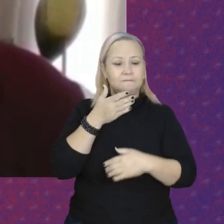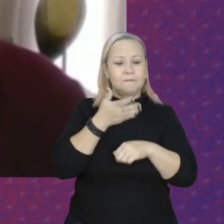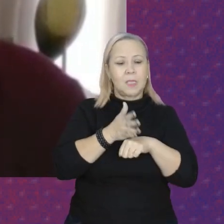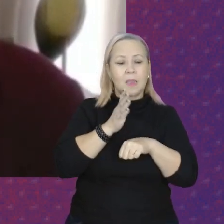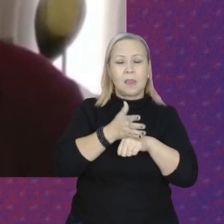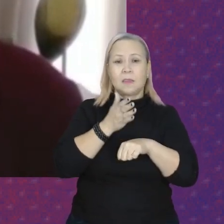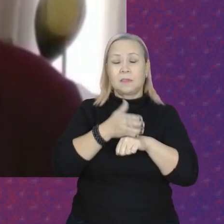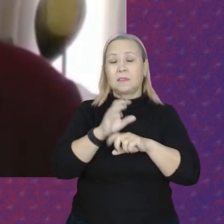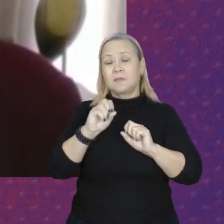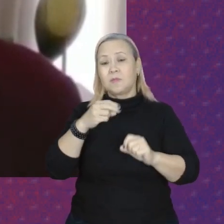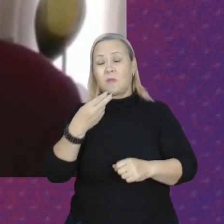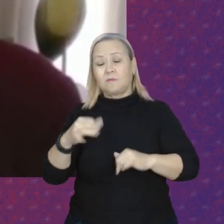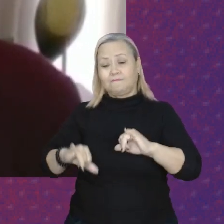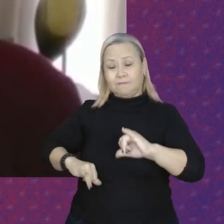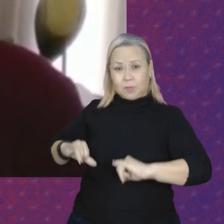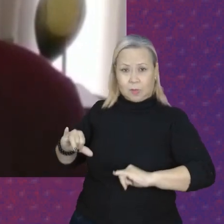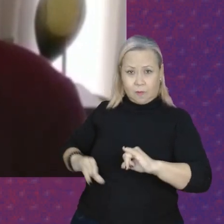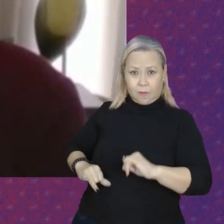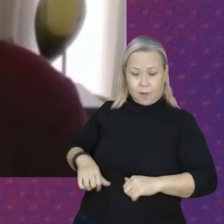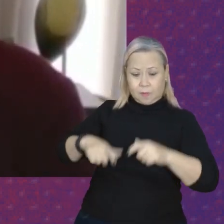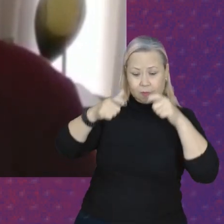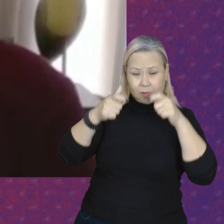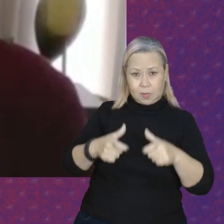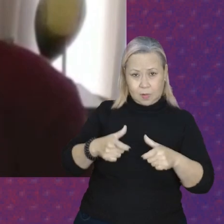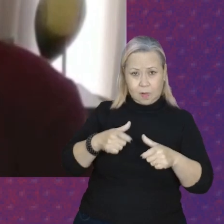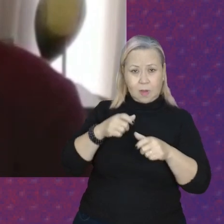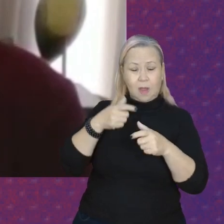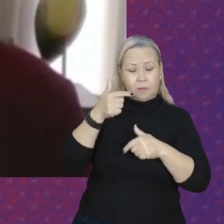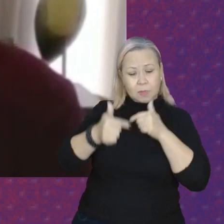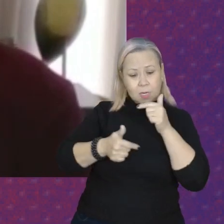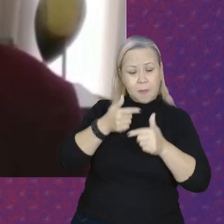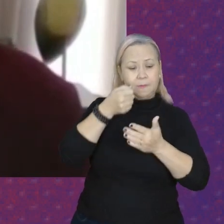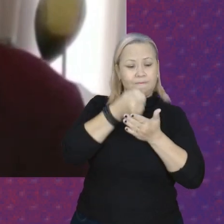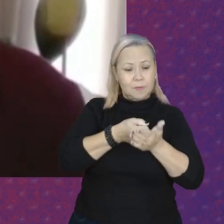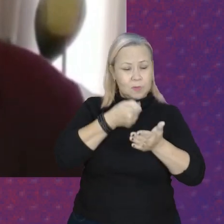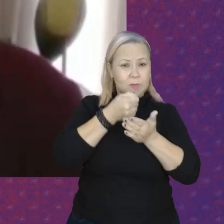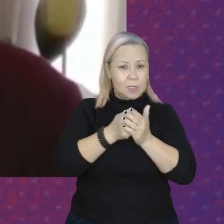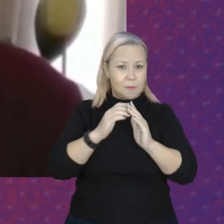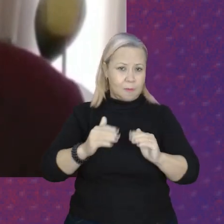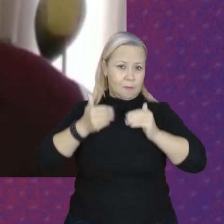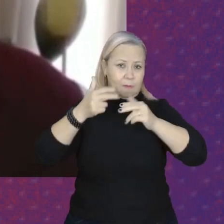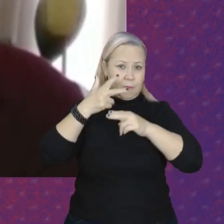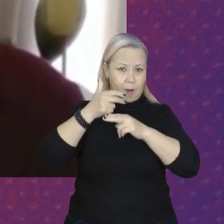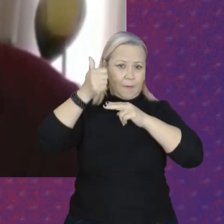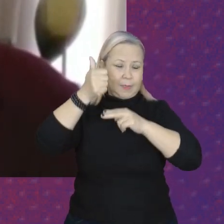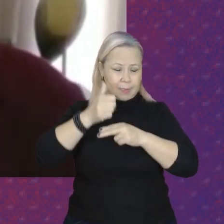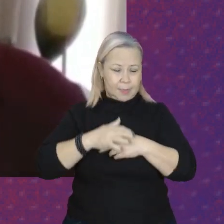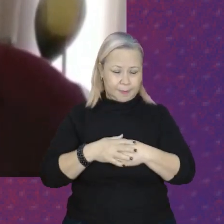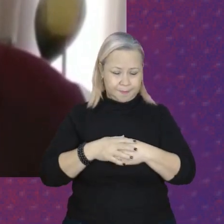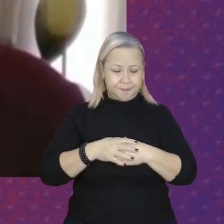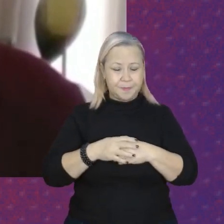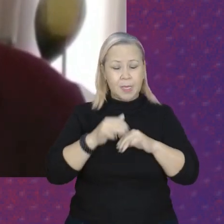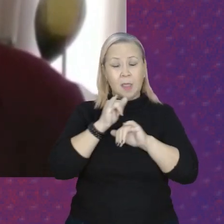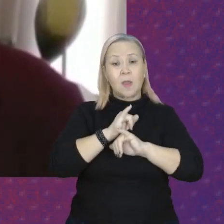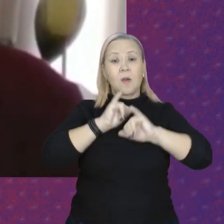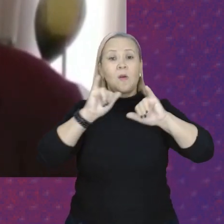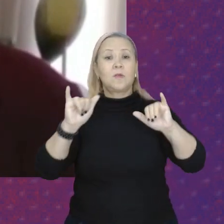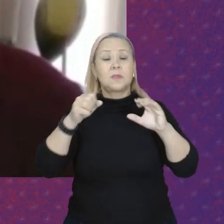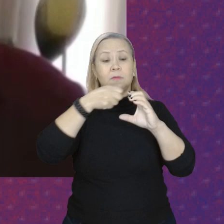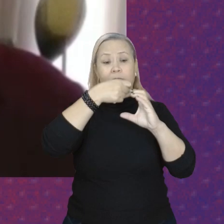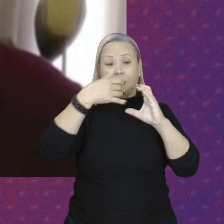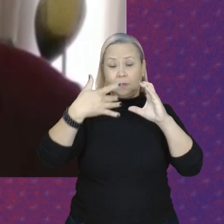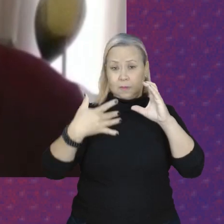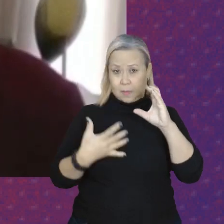exercemos ou sofremos nos nossos locais de trabalho e lutamos para superar. Eu vou citar alguns desses aspectos,